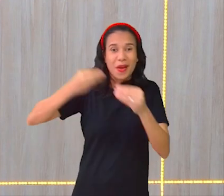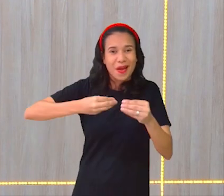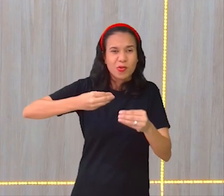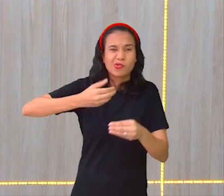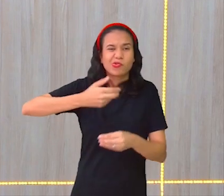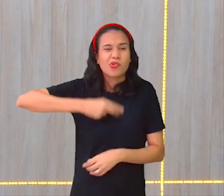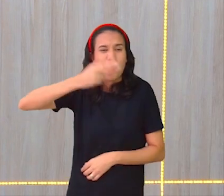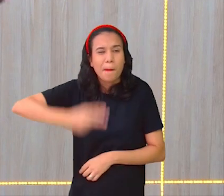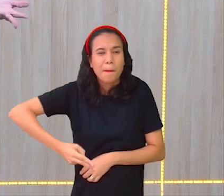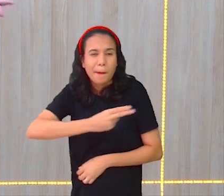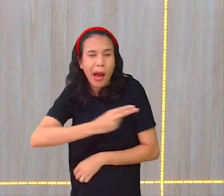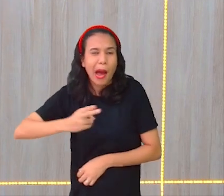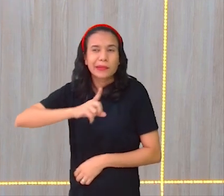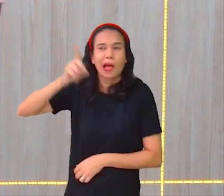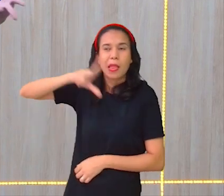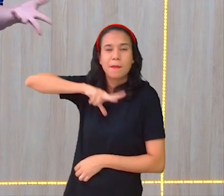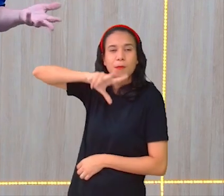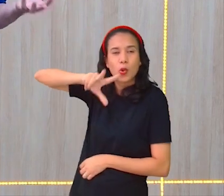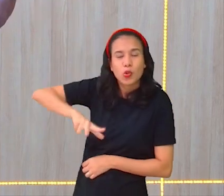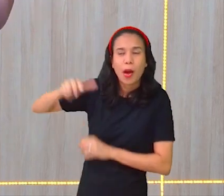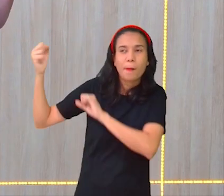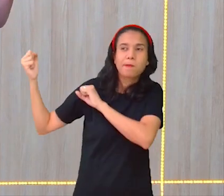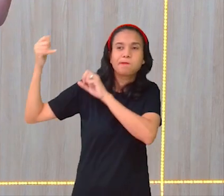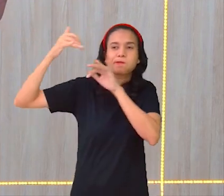padres portugueses, né? É um folguedo que surgiu